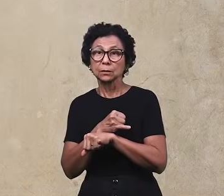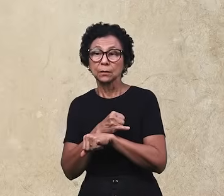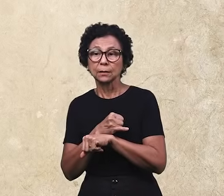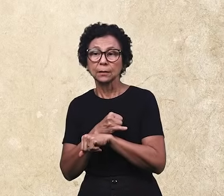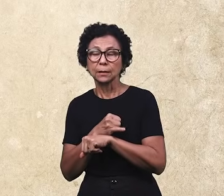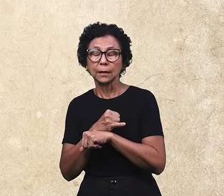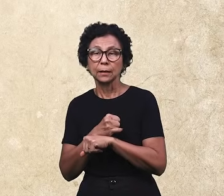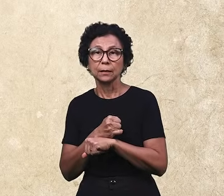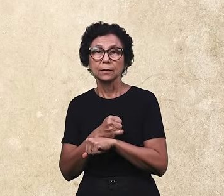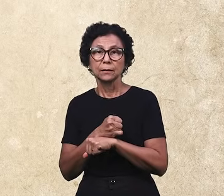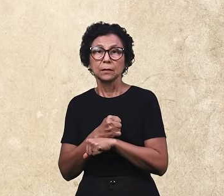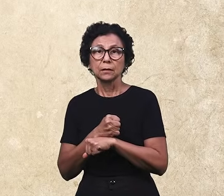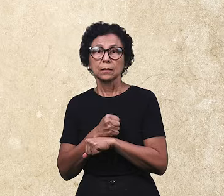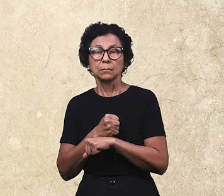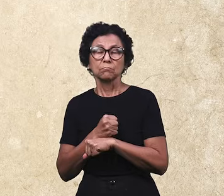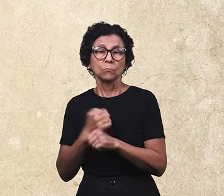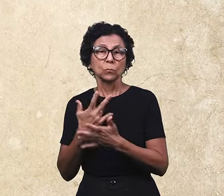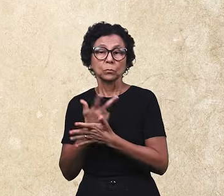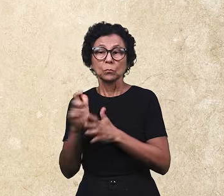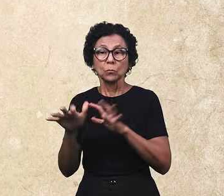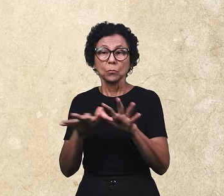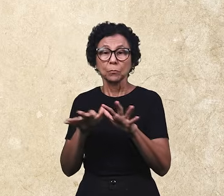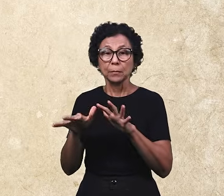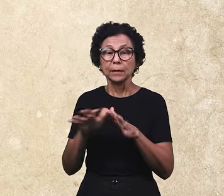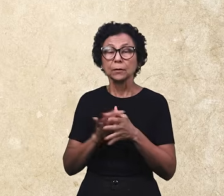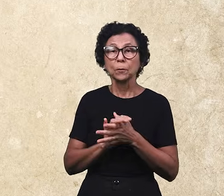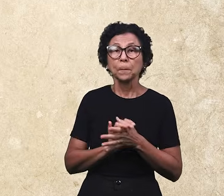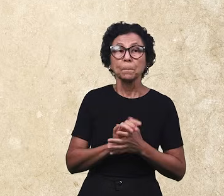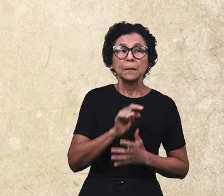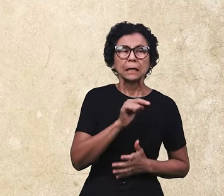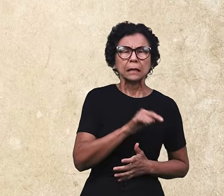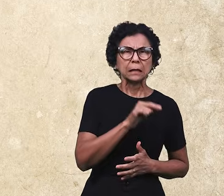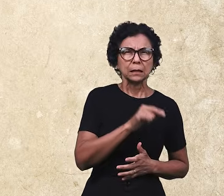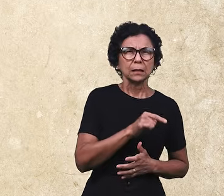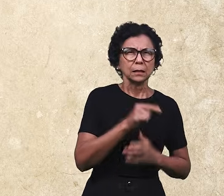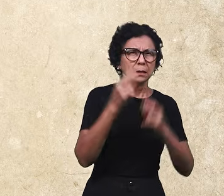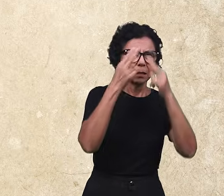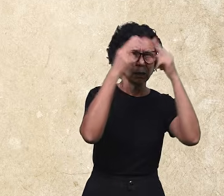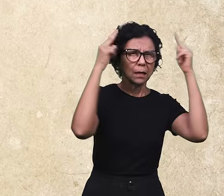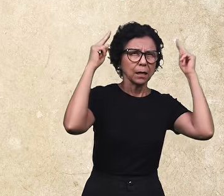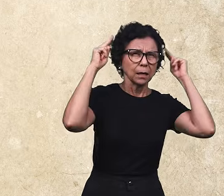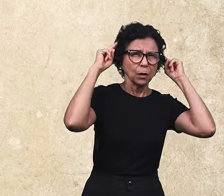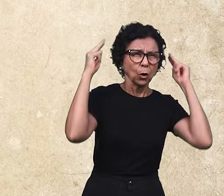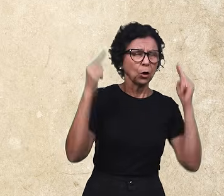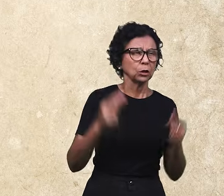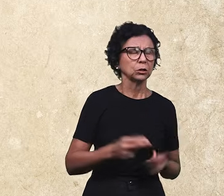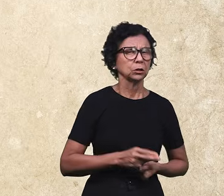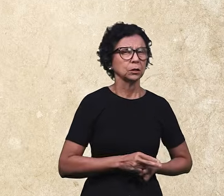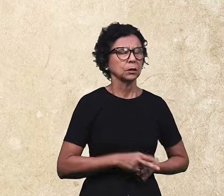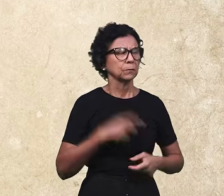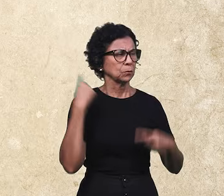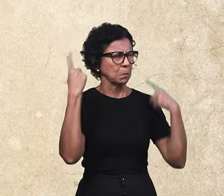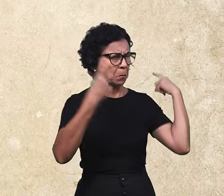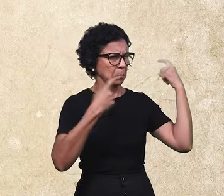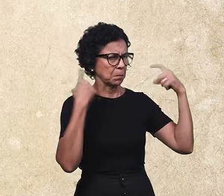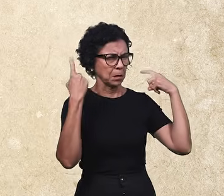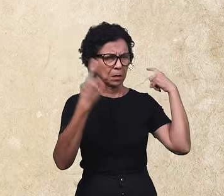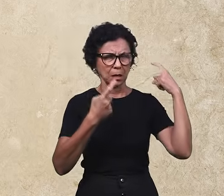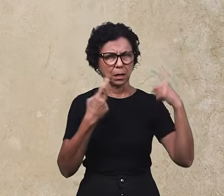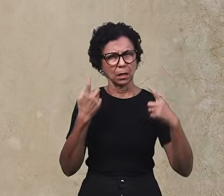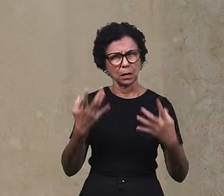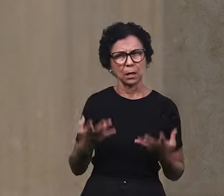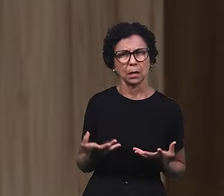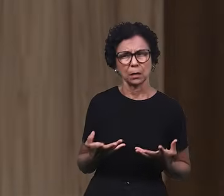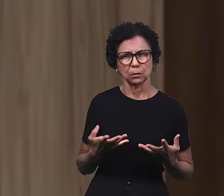no verso 3 aqui está dizendo, e o rei Herodes, ouvindo isso, perturbou-se e toda Jerusalém com